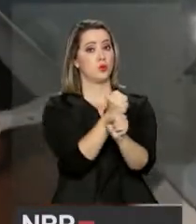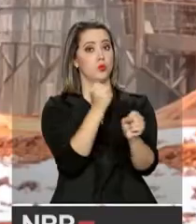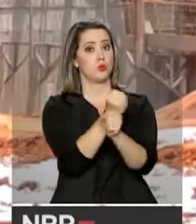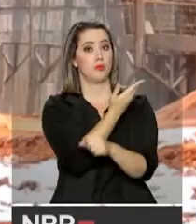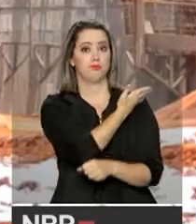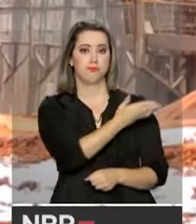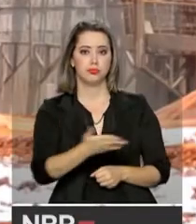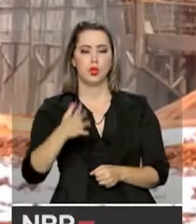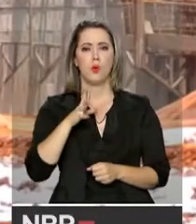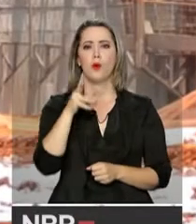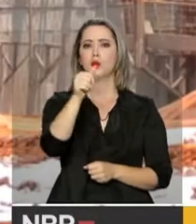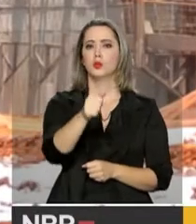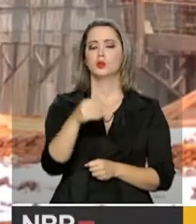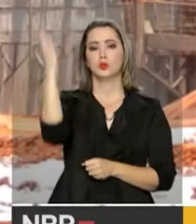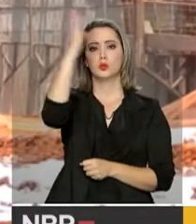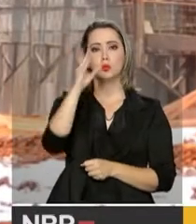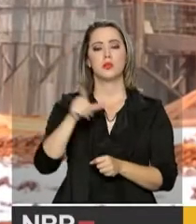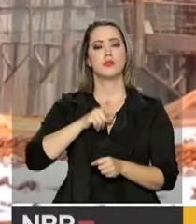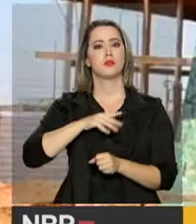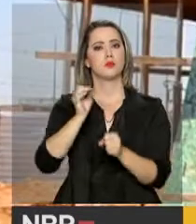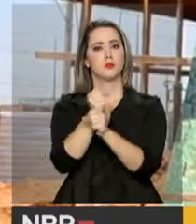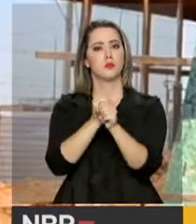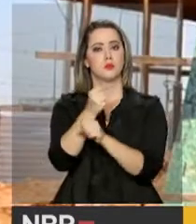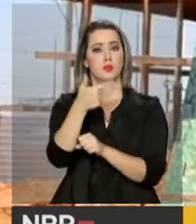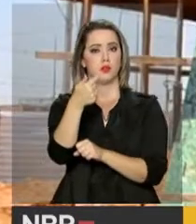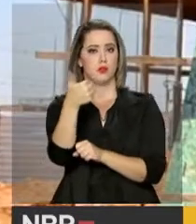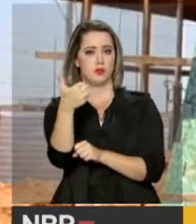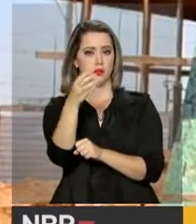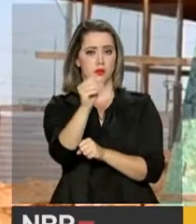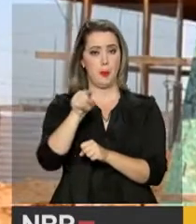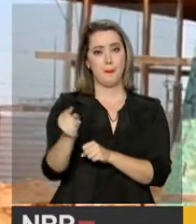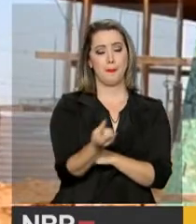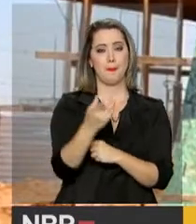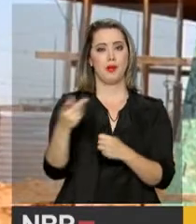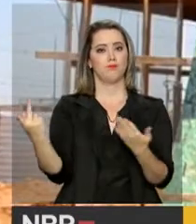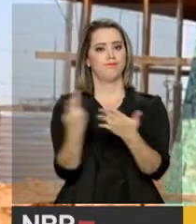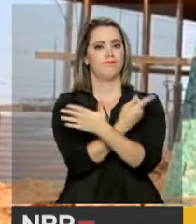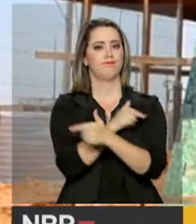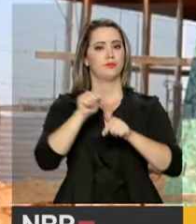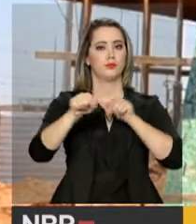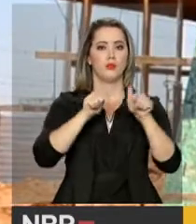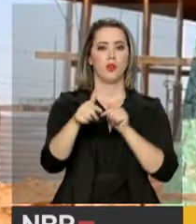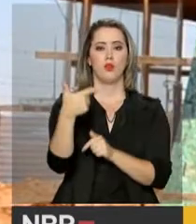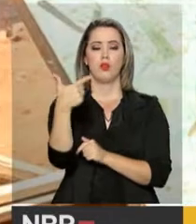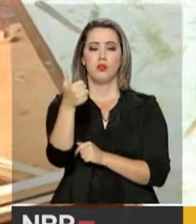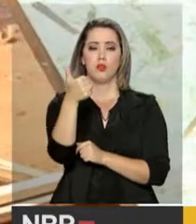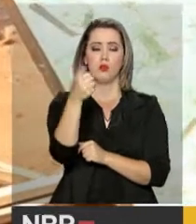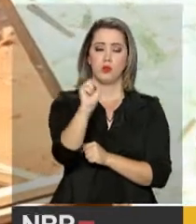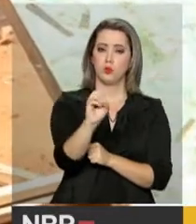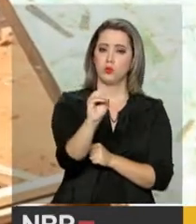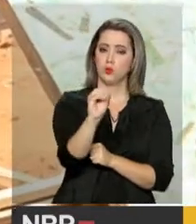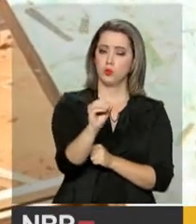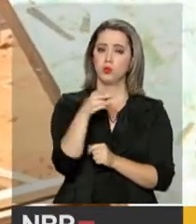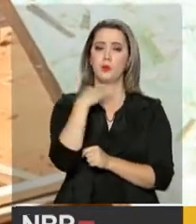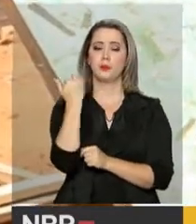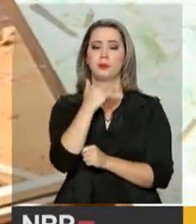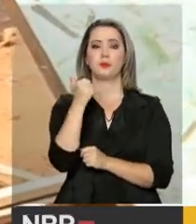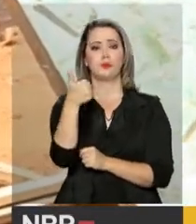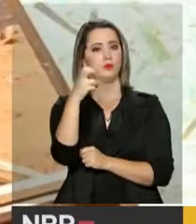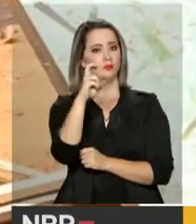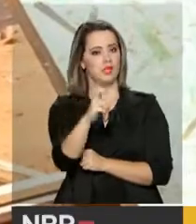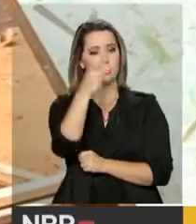civil. Ao todo, o Brasil registra por ano 710 mil acidentes de trabalho, com 2.800 mortes e 15